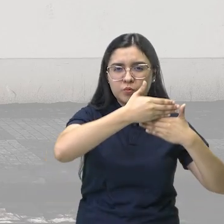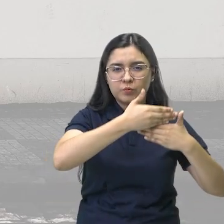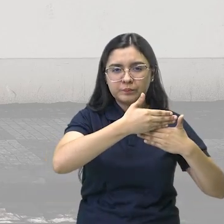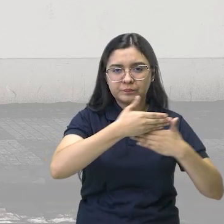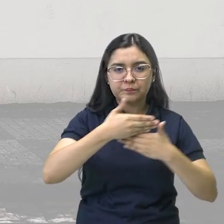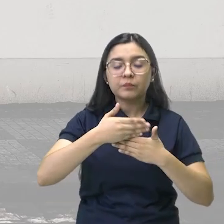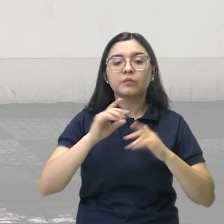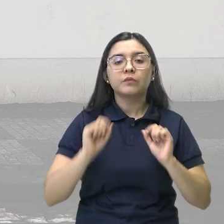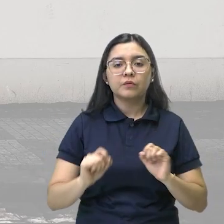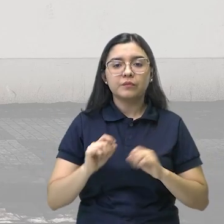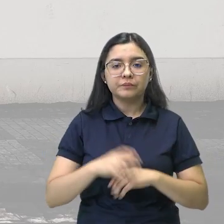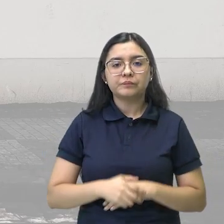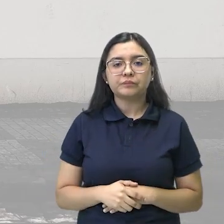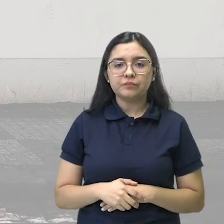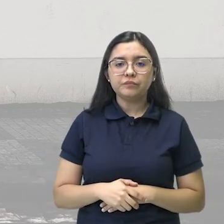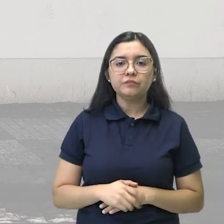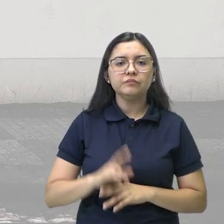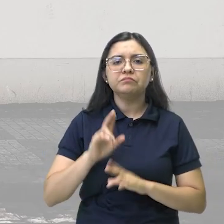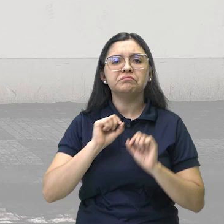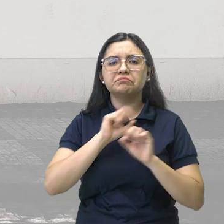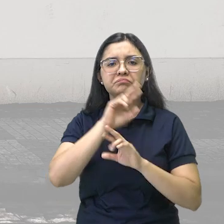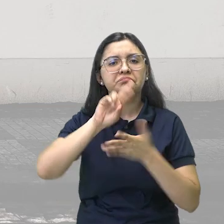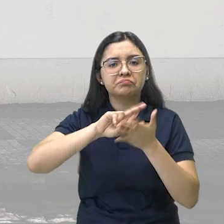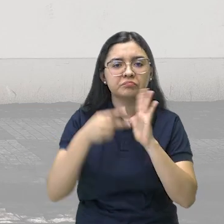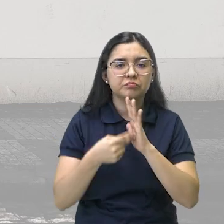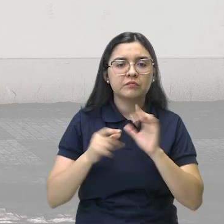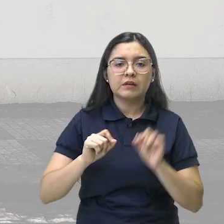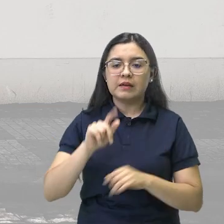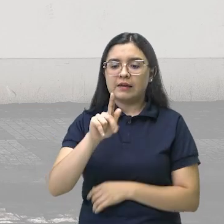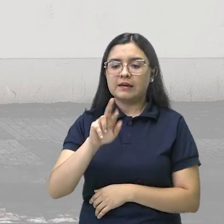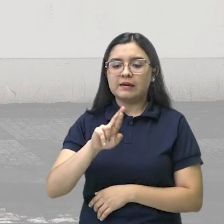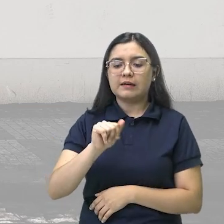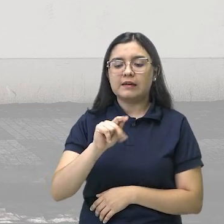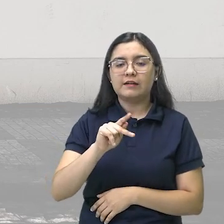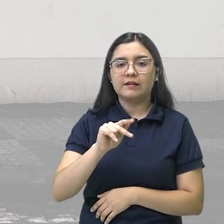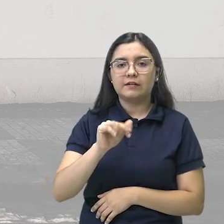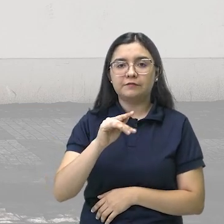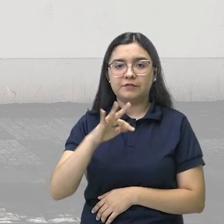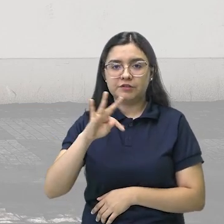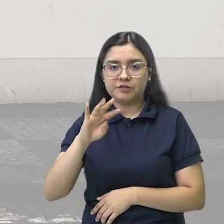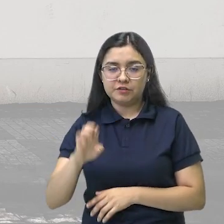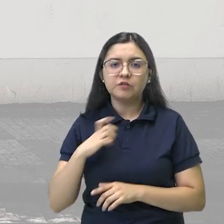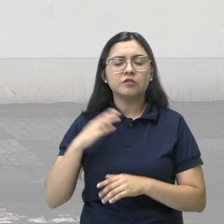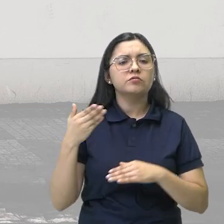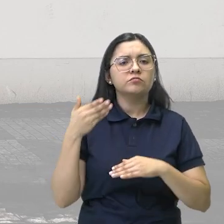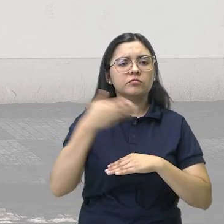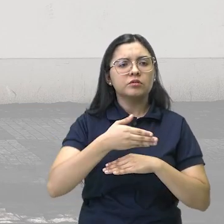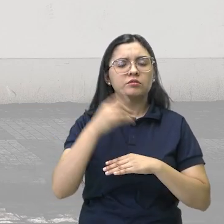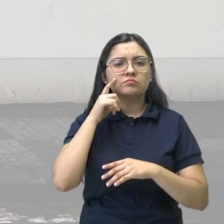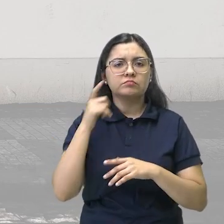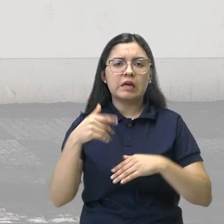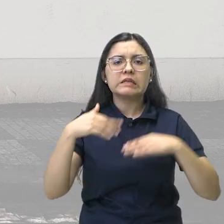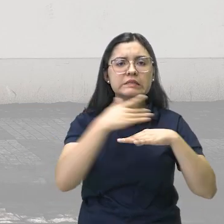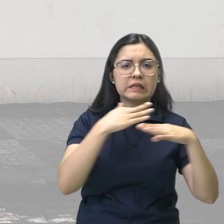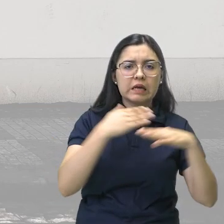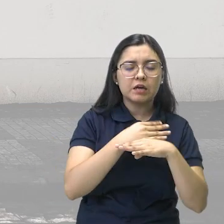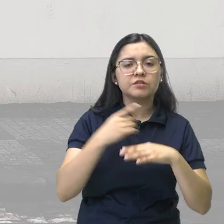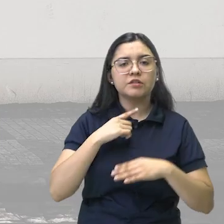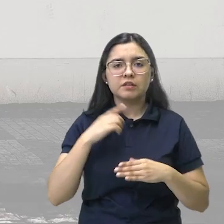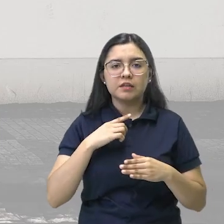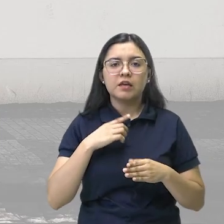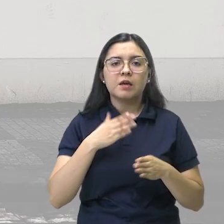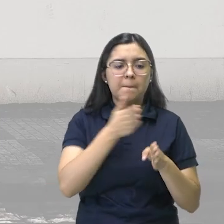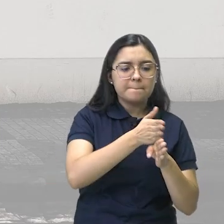Então, isso aí se refere a grafite. Quando você caminha nas grandes cidades, você vai se deparar